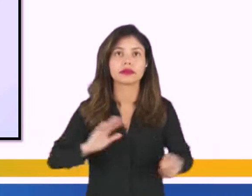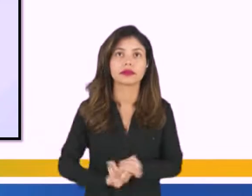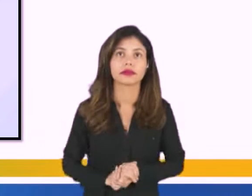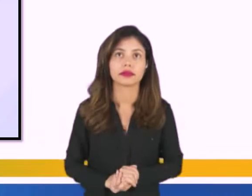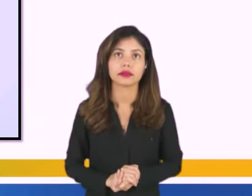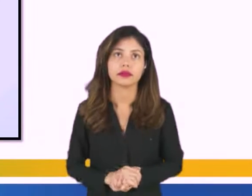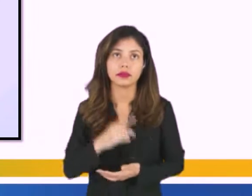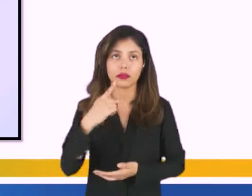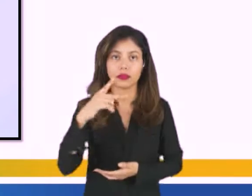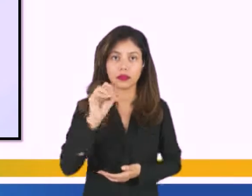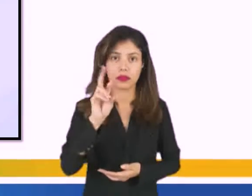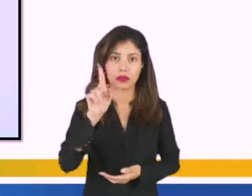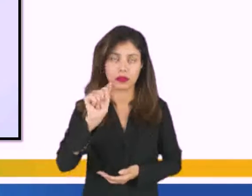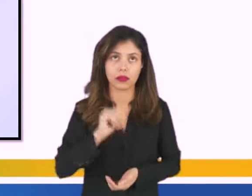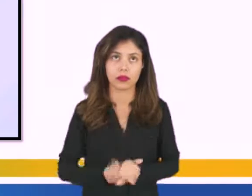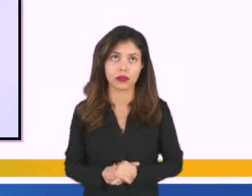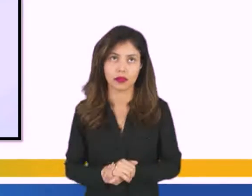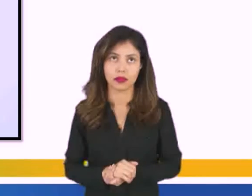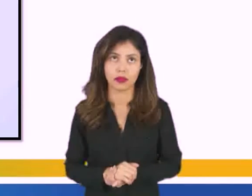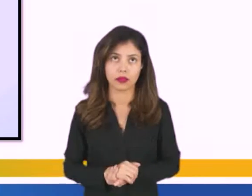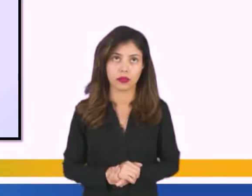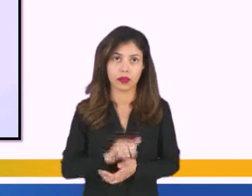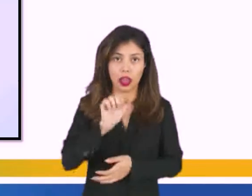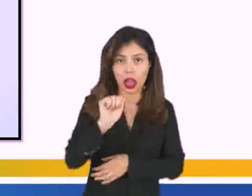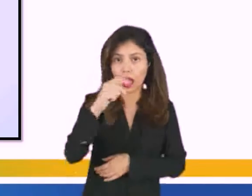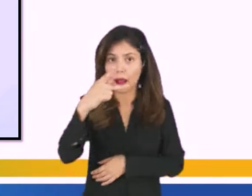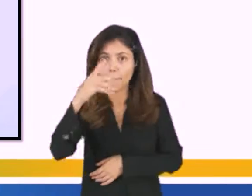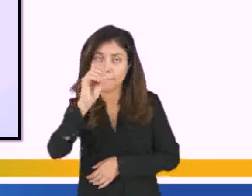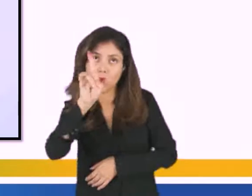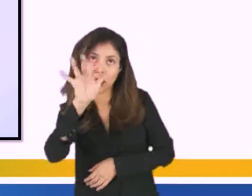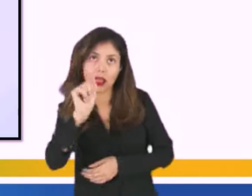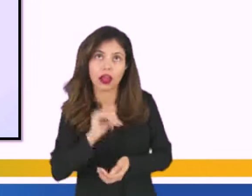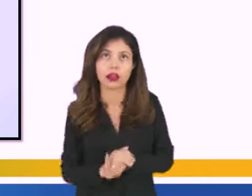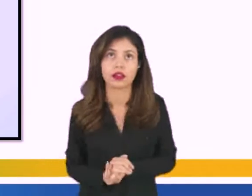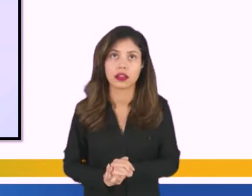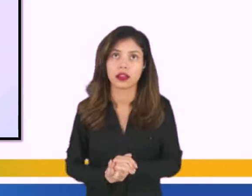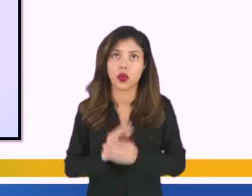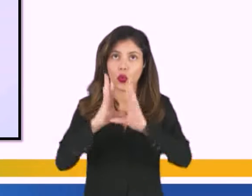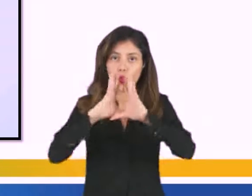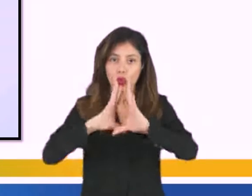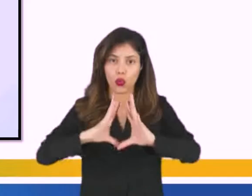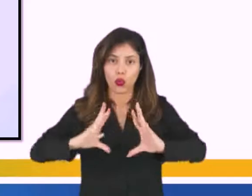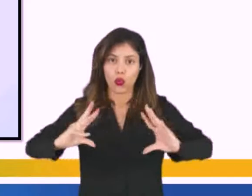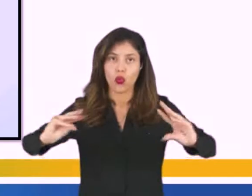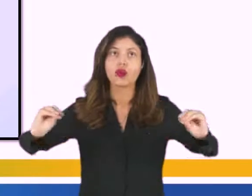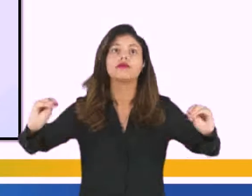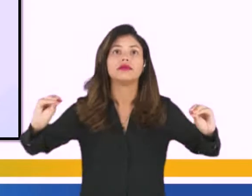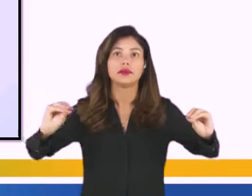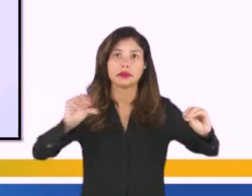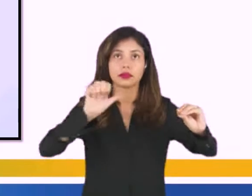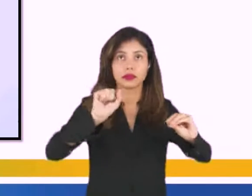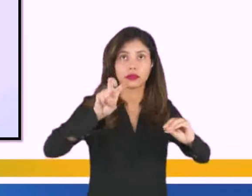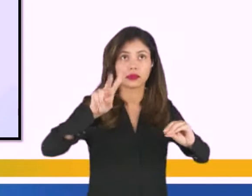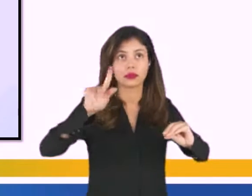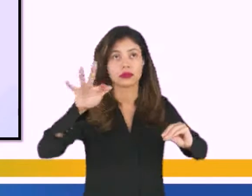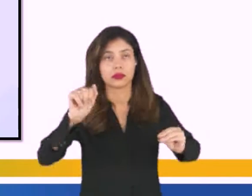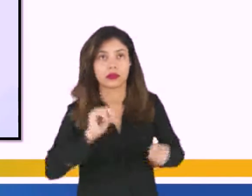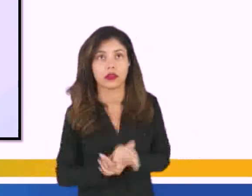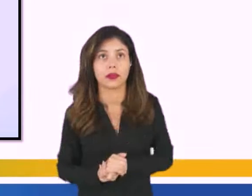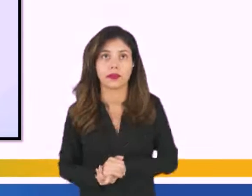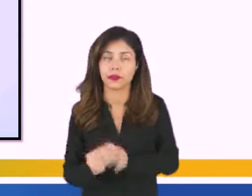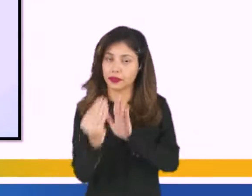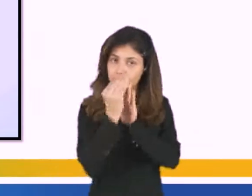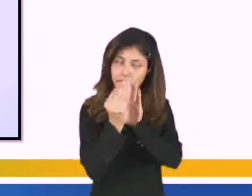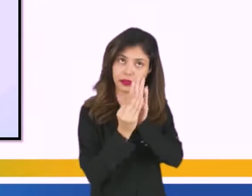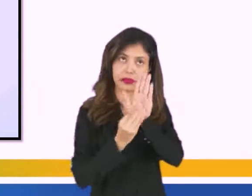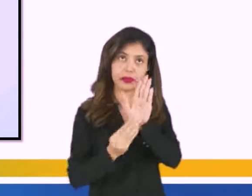solvente polar. Soluto apolar tende a se dissolver bem em solvente apolar. Então, aqui nós